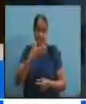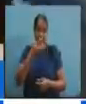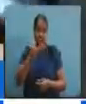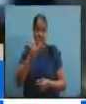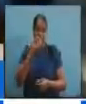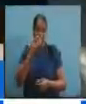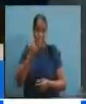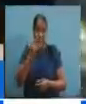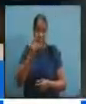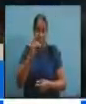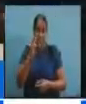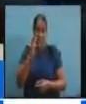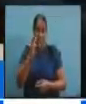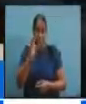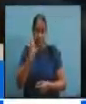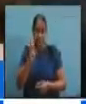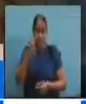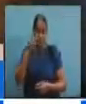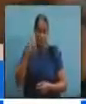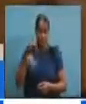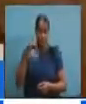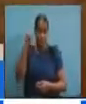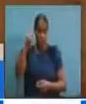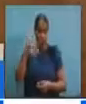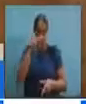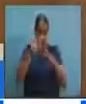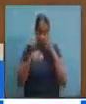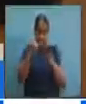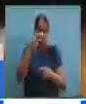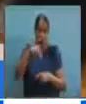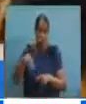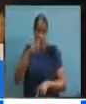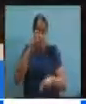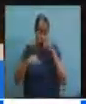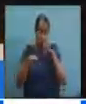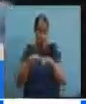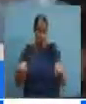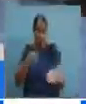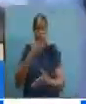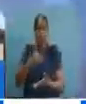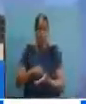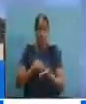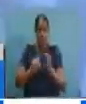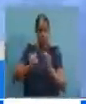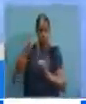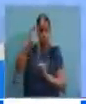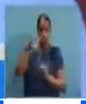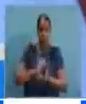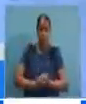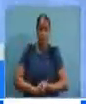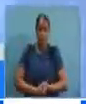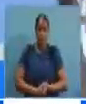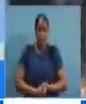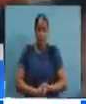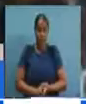km² e uma população inferior a 2 milhões de habitantes. O nível de pobreza é elevado. Que